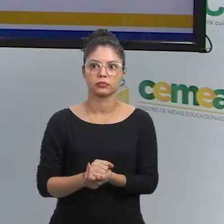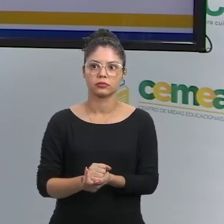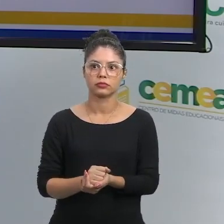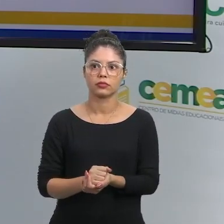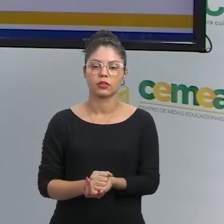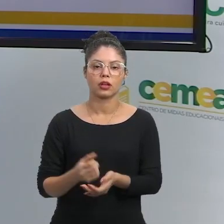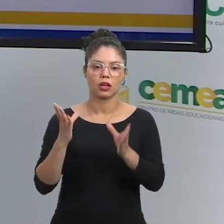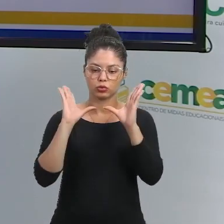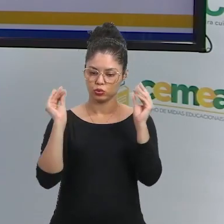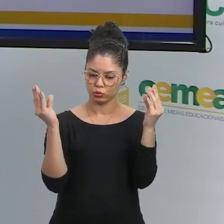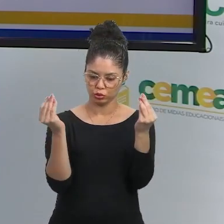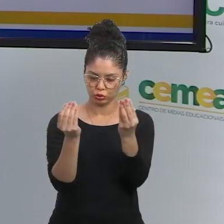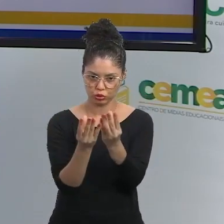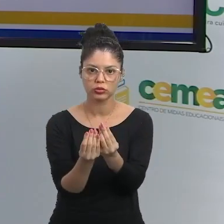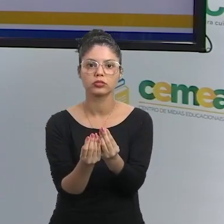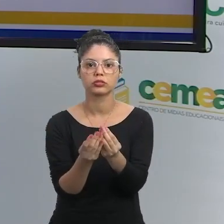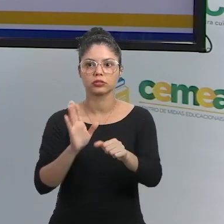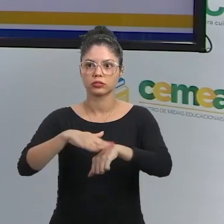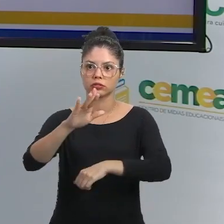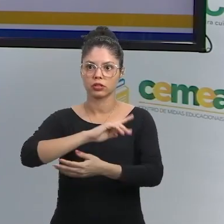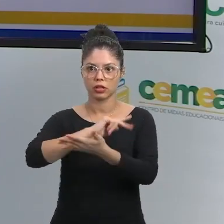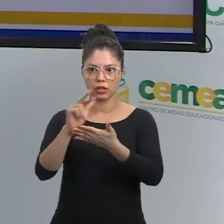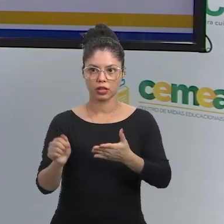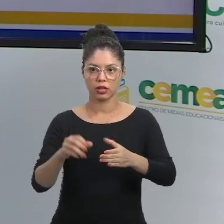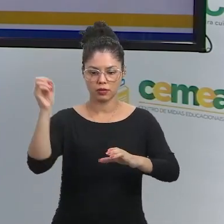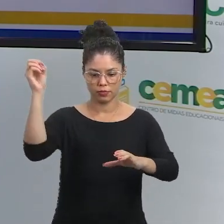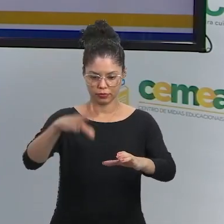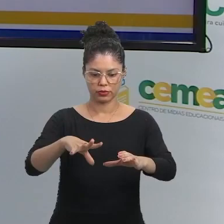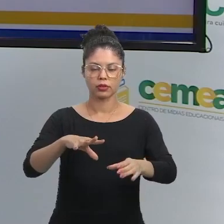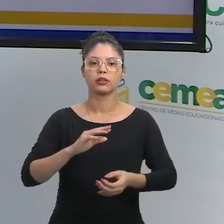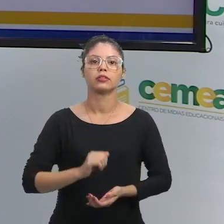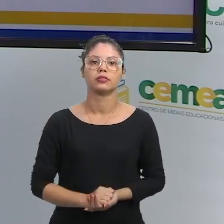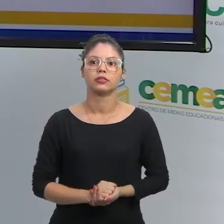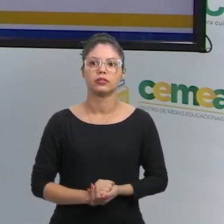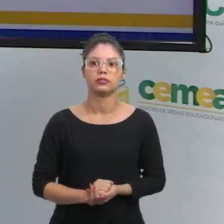as substâncias mais variadas possível na chama mesmo,